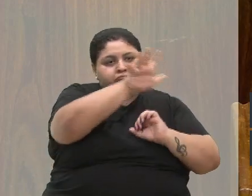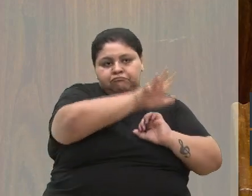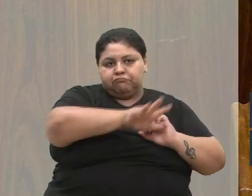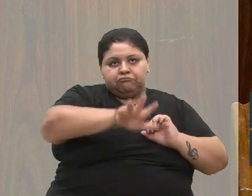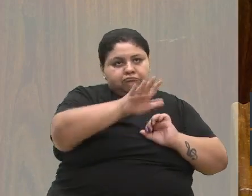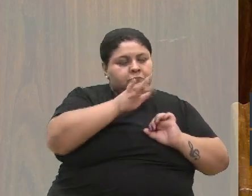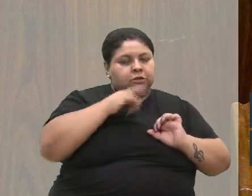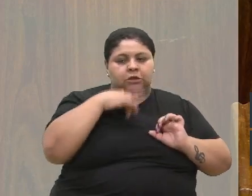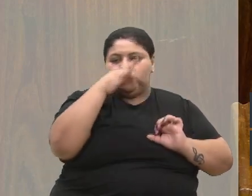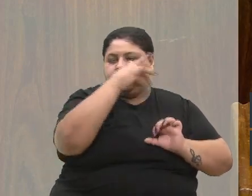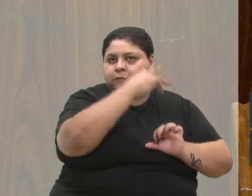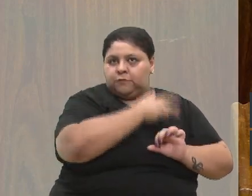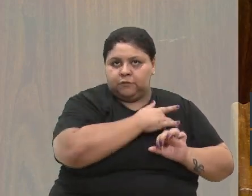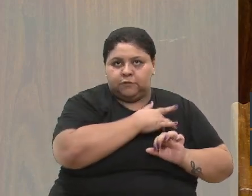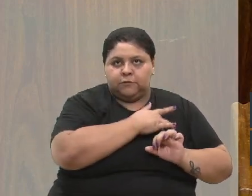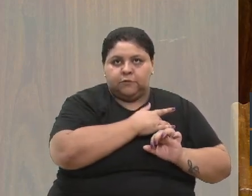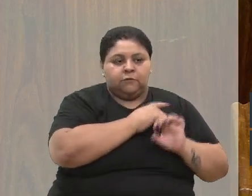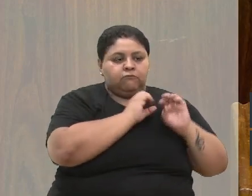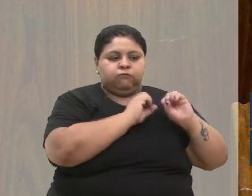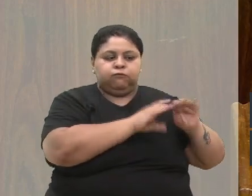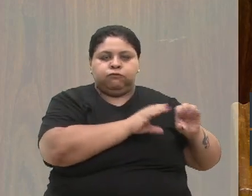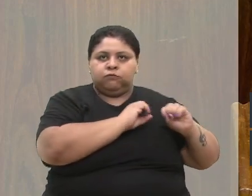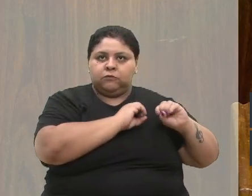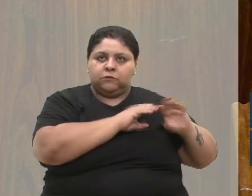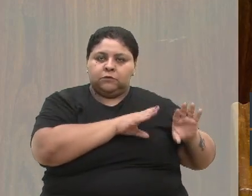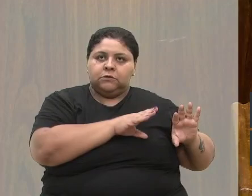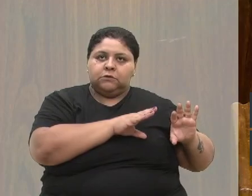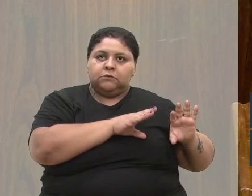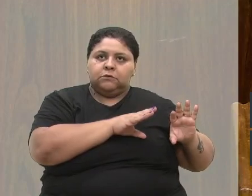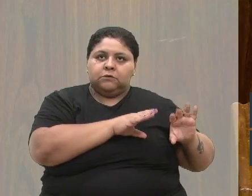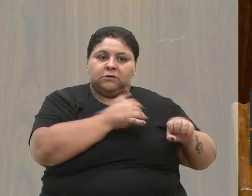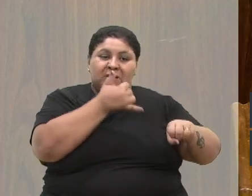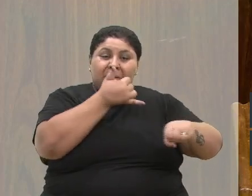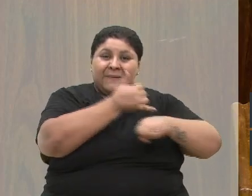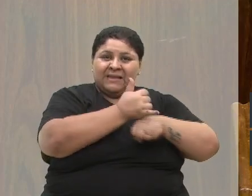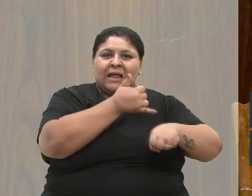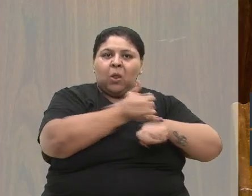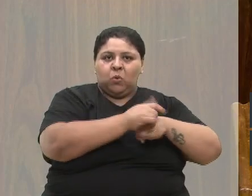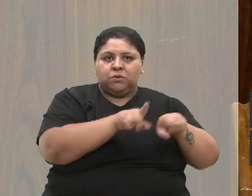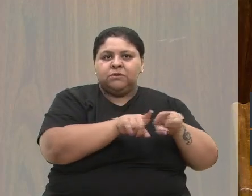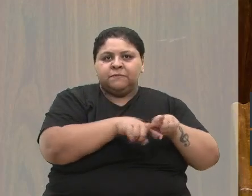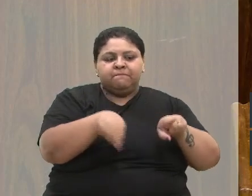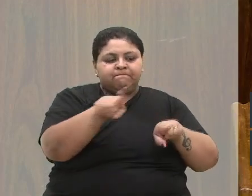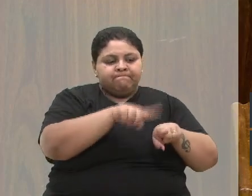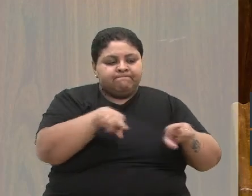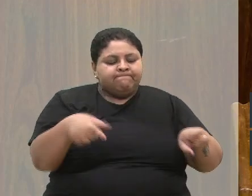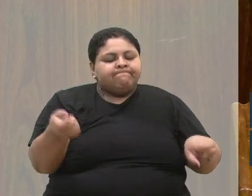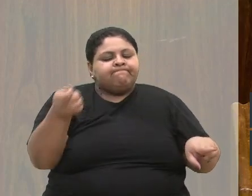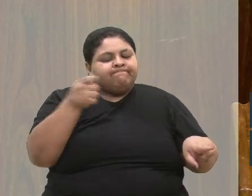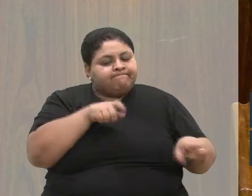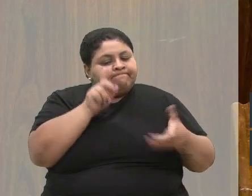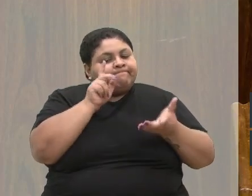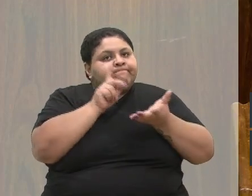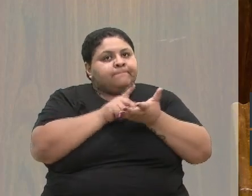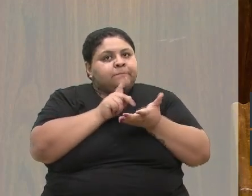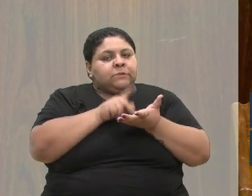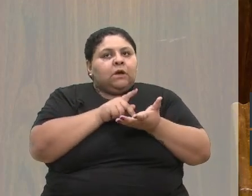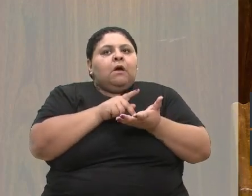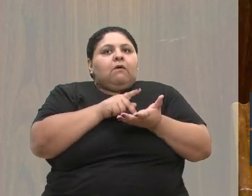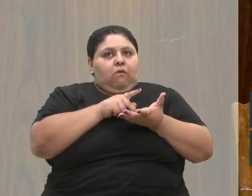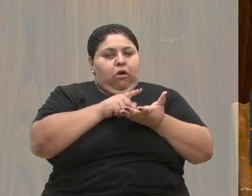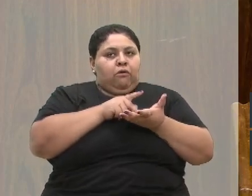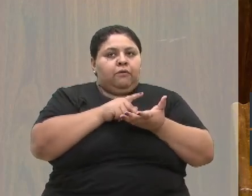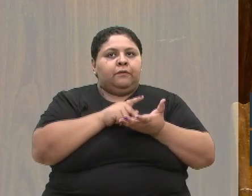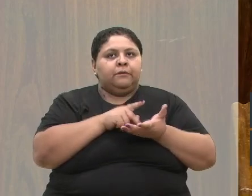da saúde, na área da educação, na área metalúrgica. Então, a gente precisa, de fato, tirar o